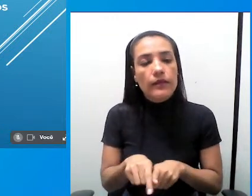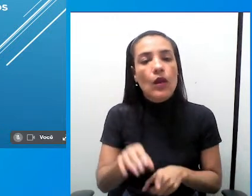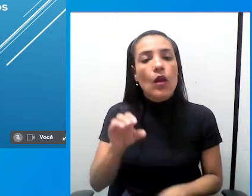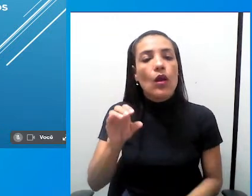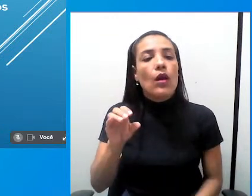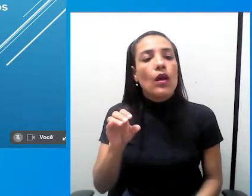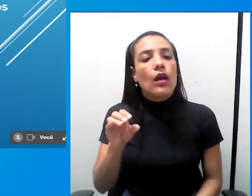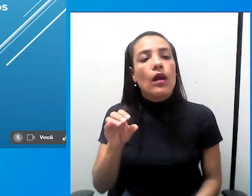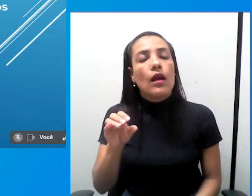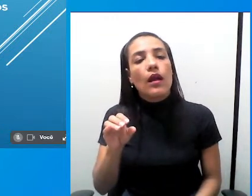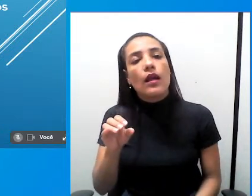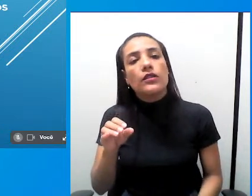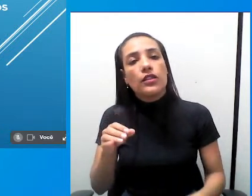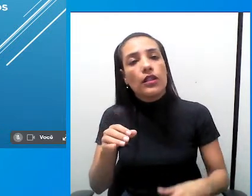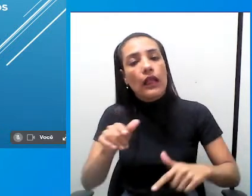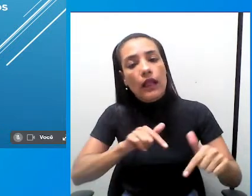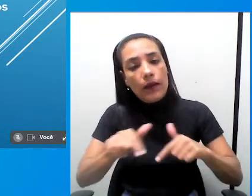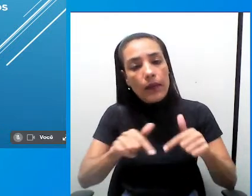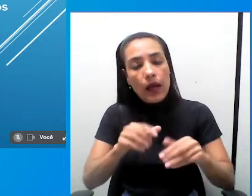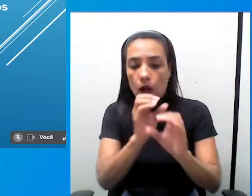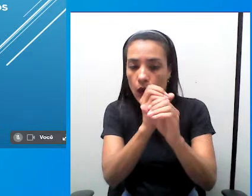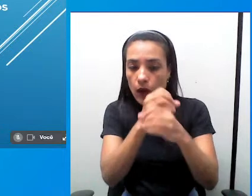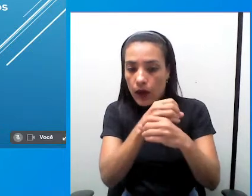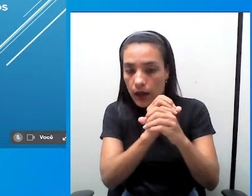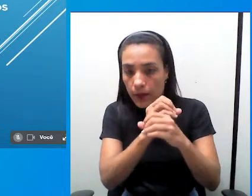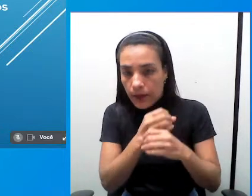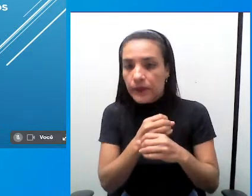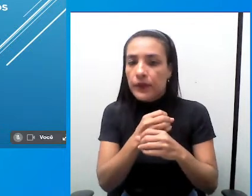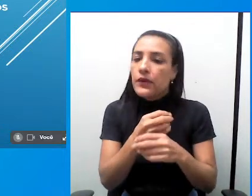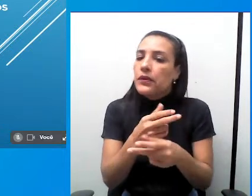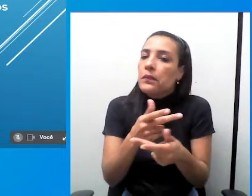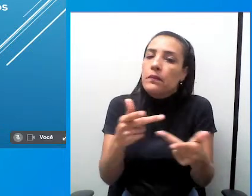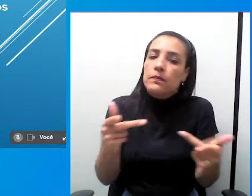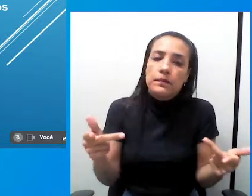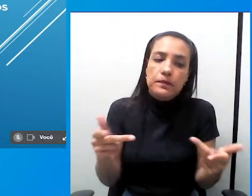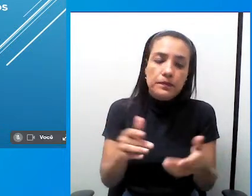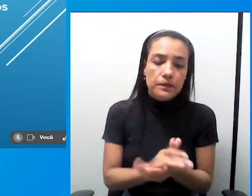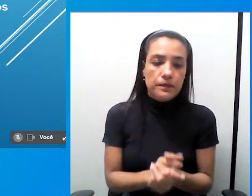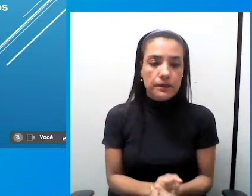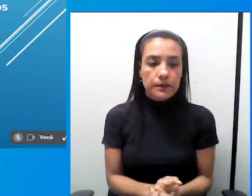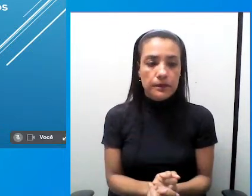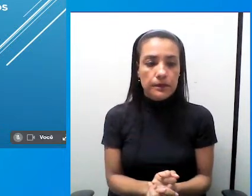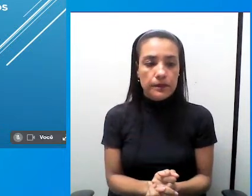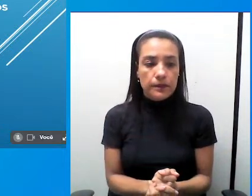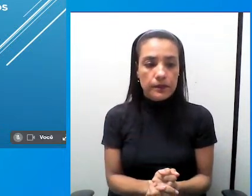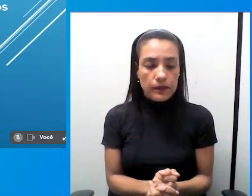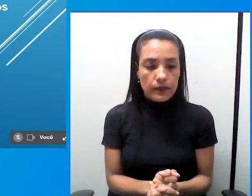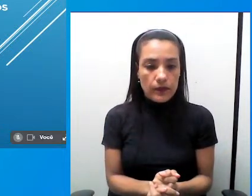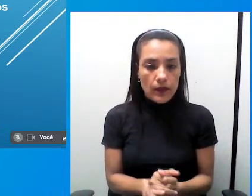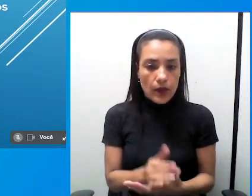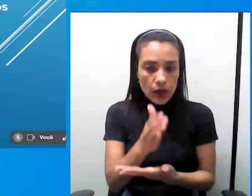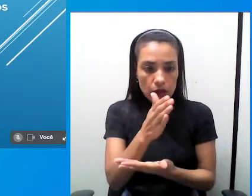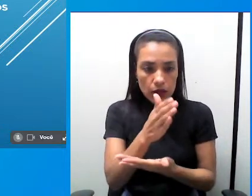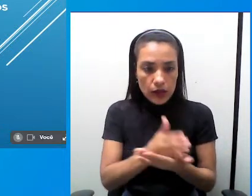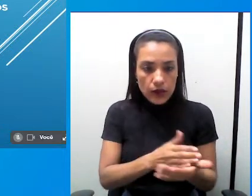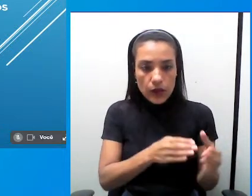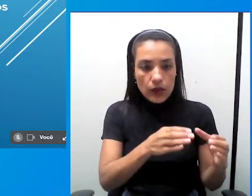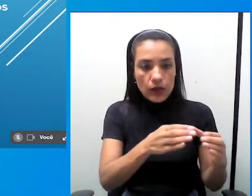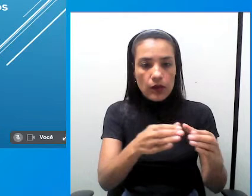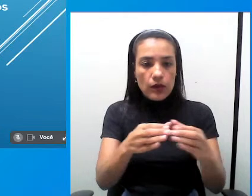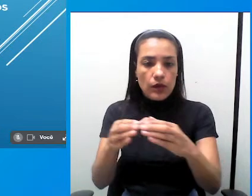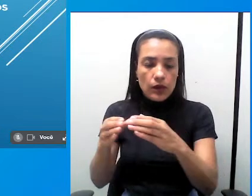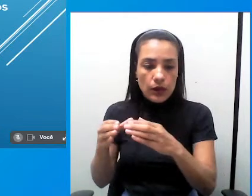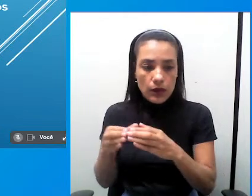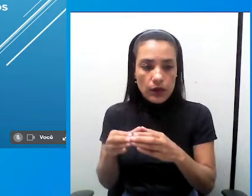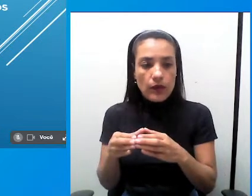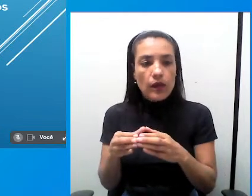serviços laboratoriais, de clínicas e por aí vai. Nós fizemos a divisão de unidades curriculares de extensão.